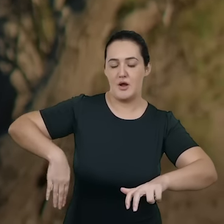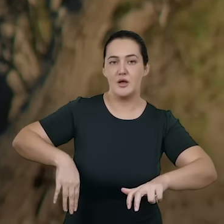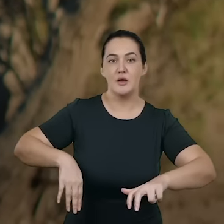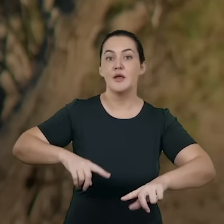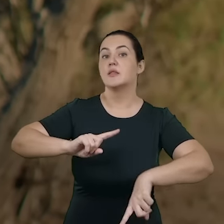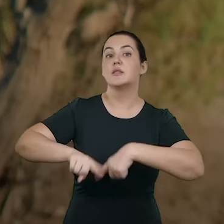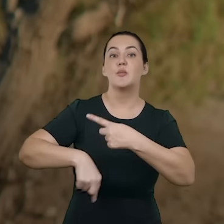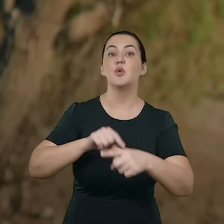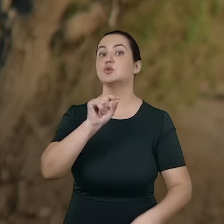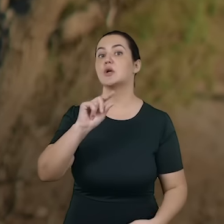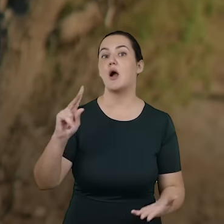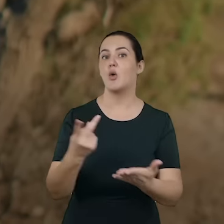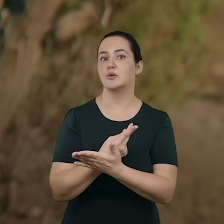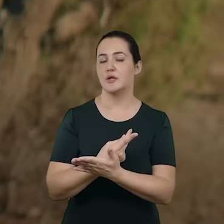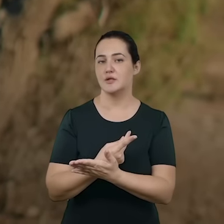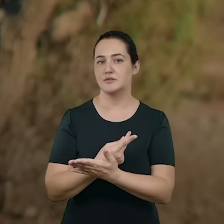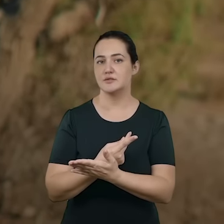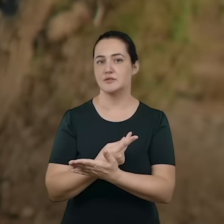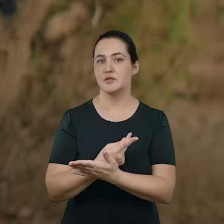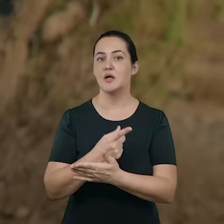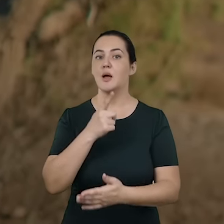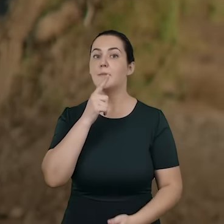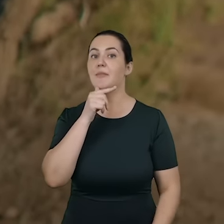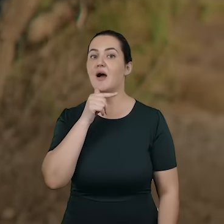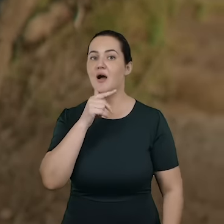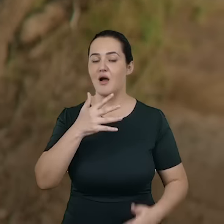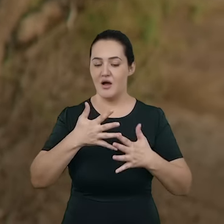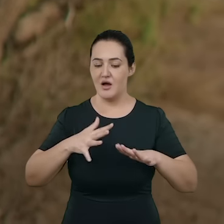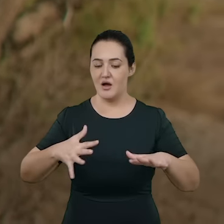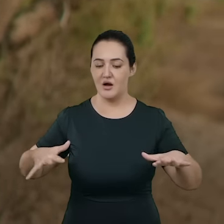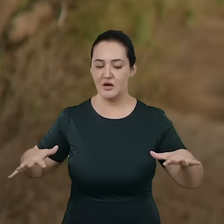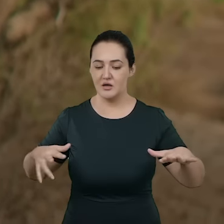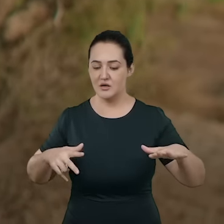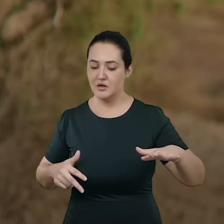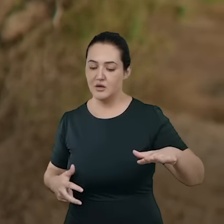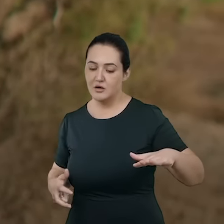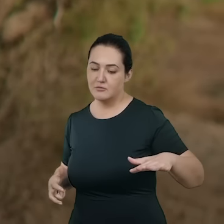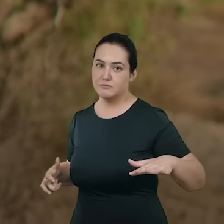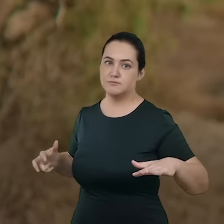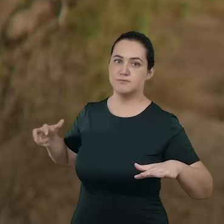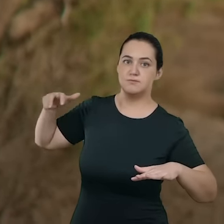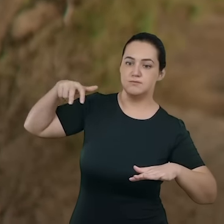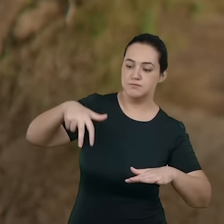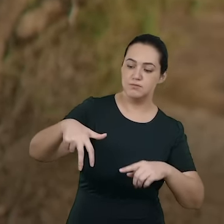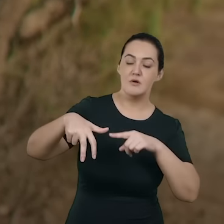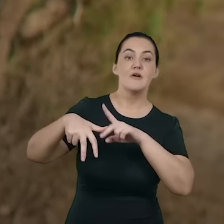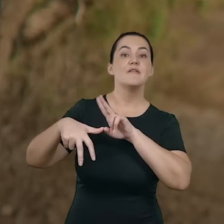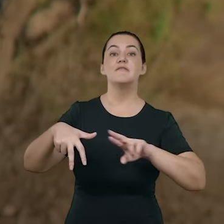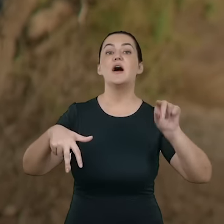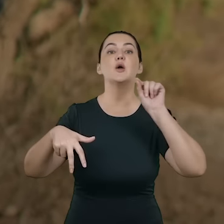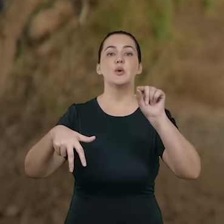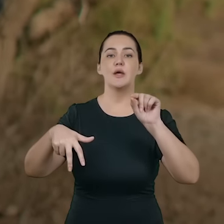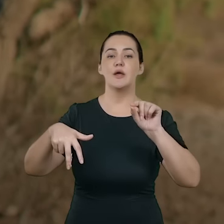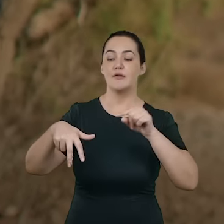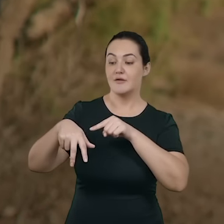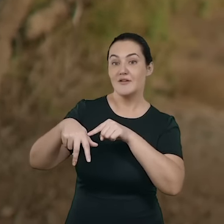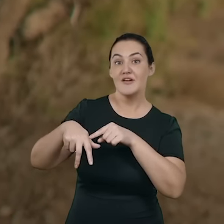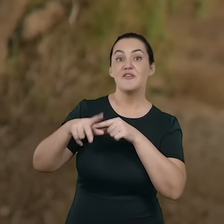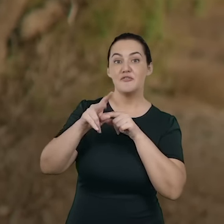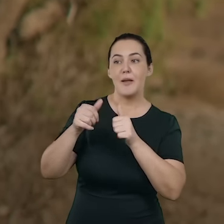seguida é um suspense. Do mar sobe aquele que vai ser o emissário do dragão para